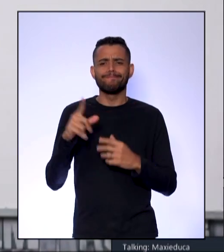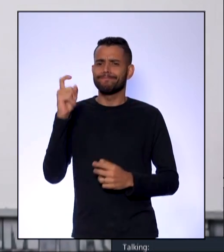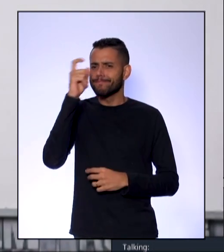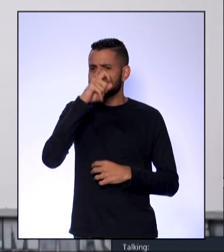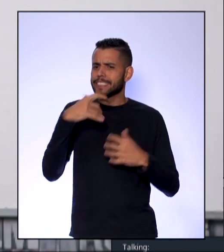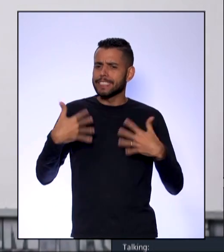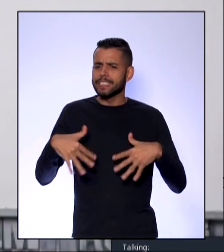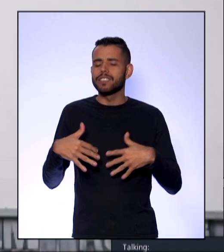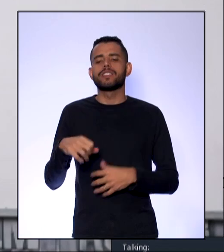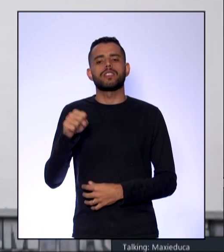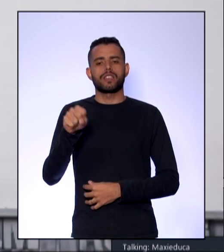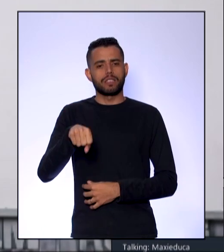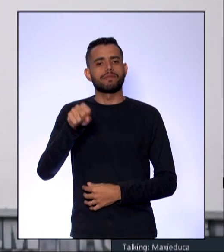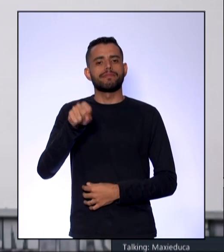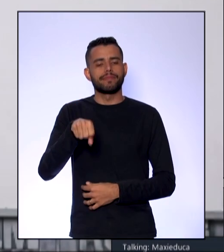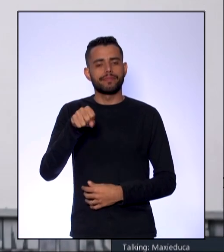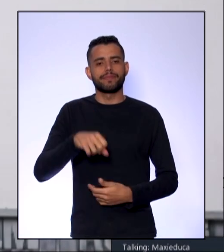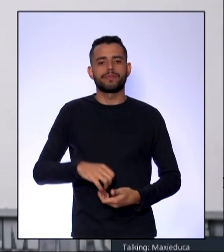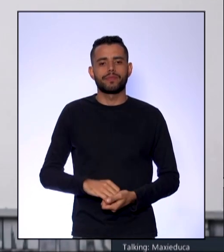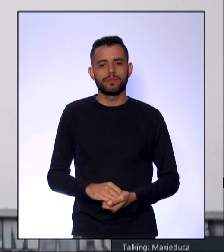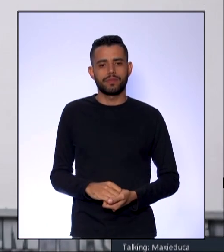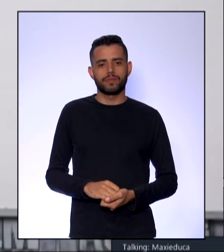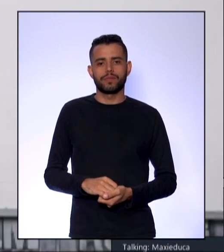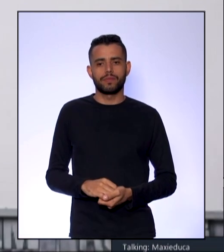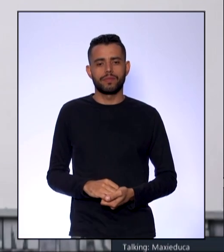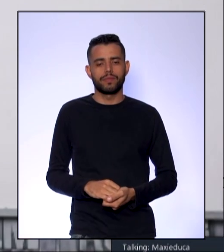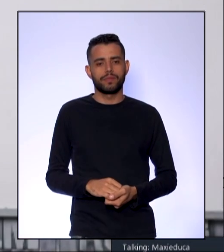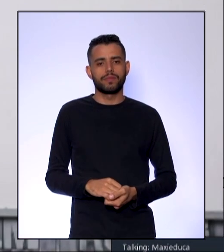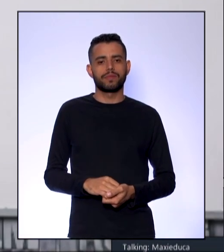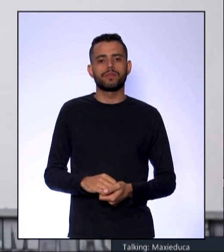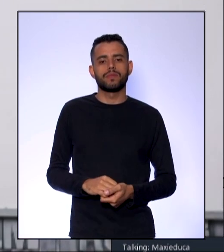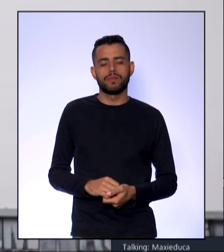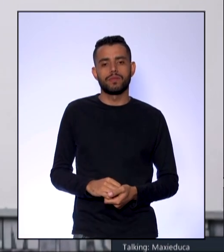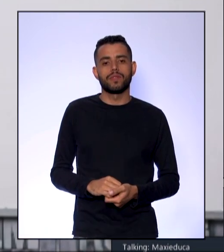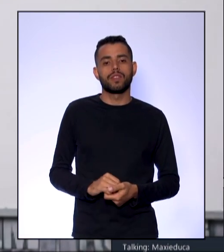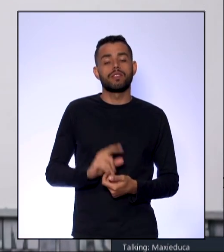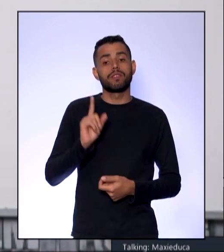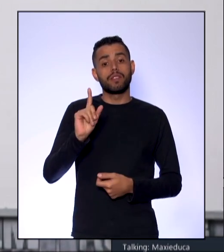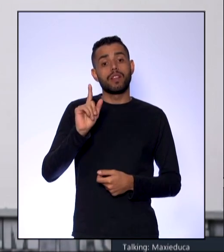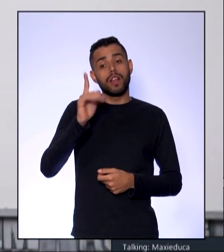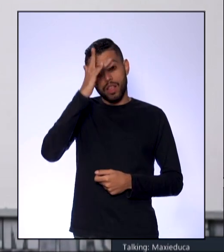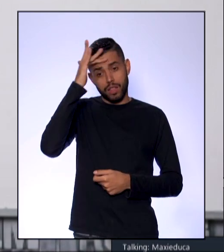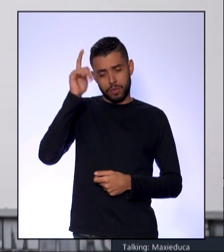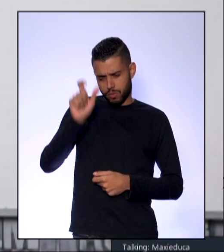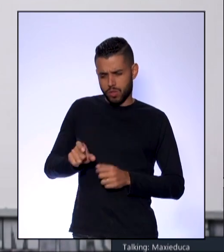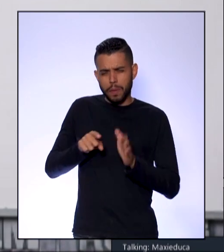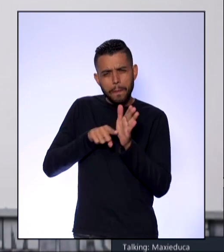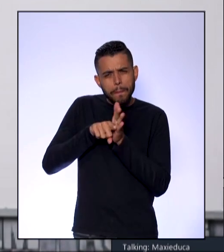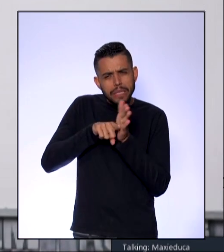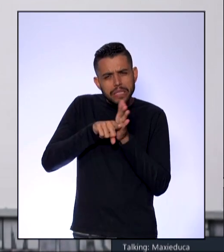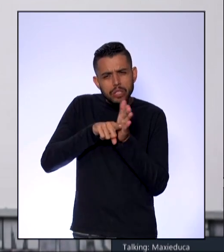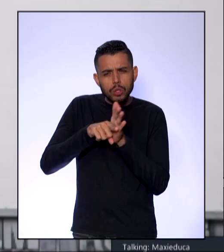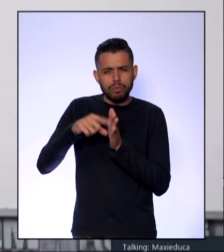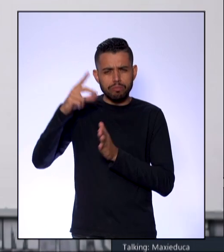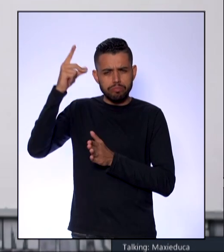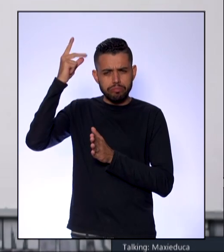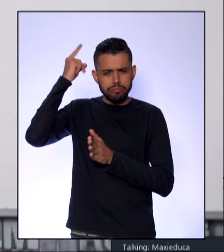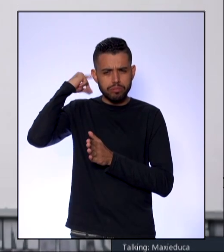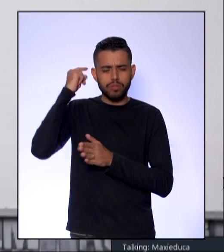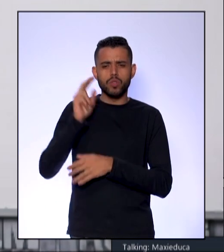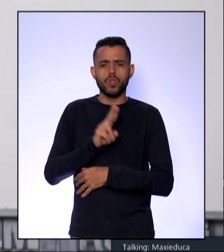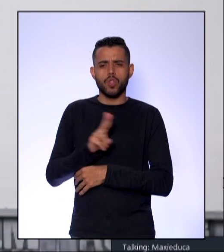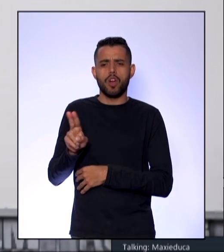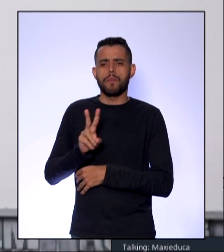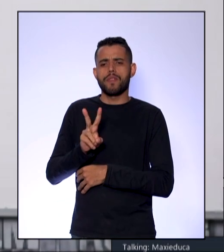complexo. Um dos maiores arqueólogos brasileiros, conhecido como Walter